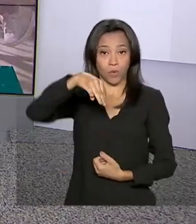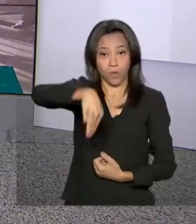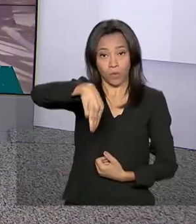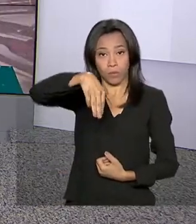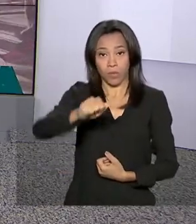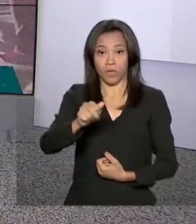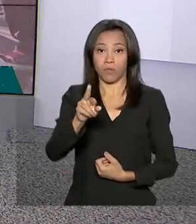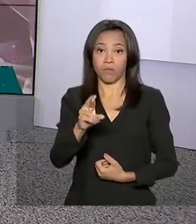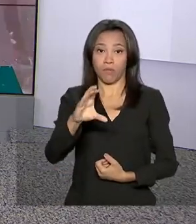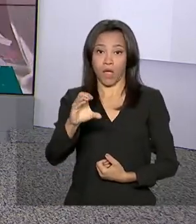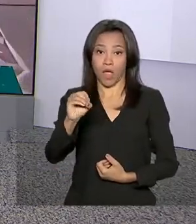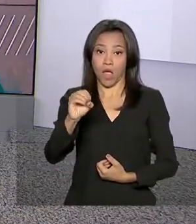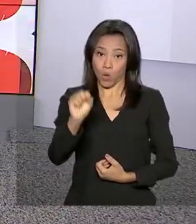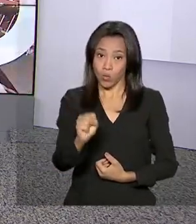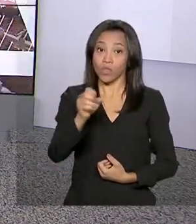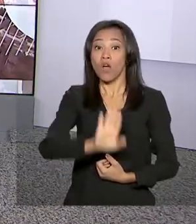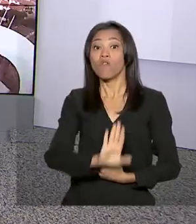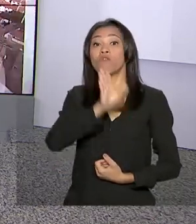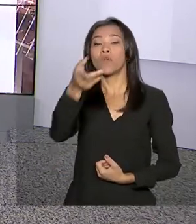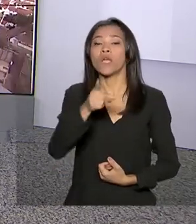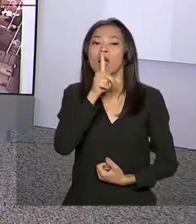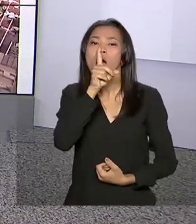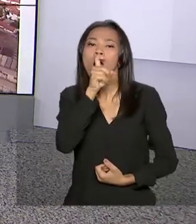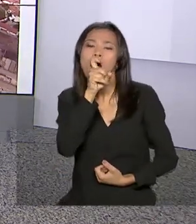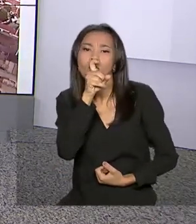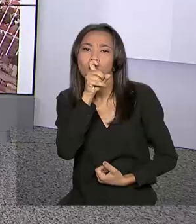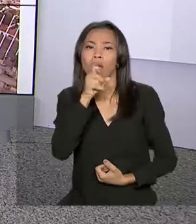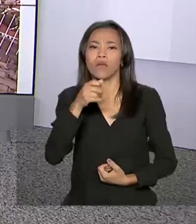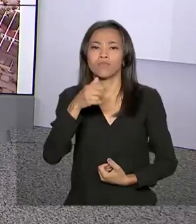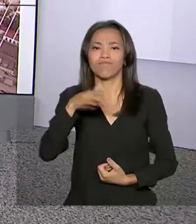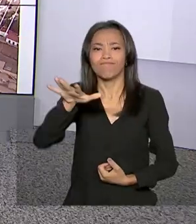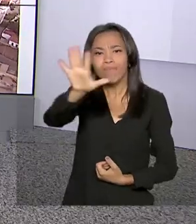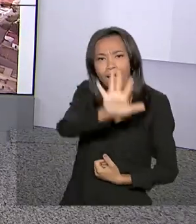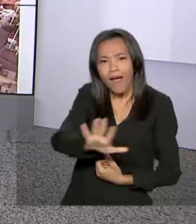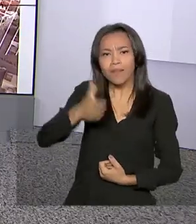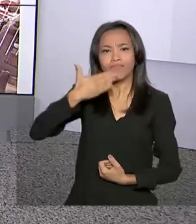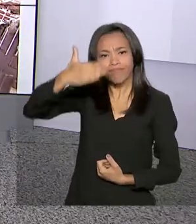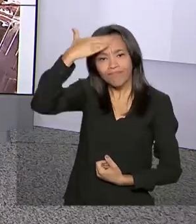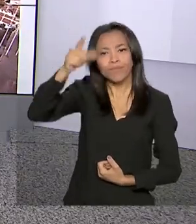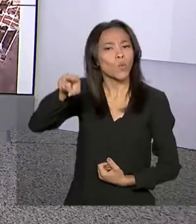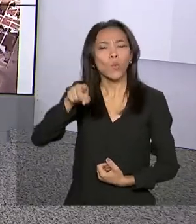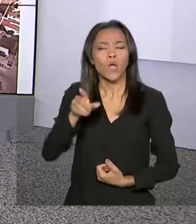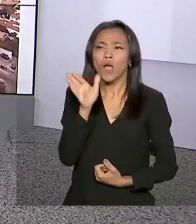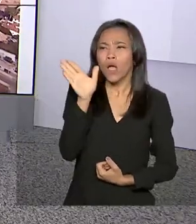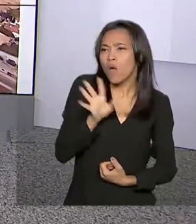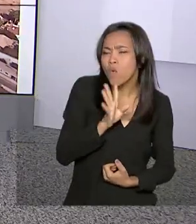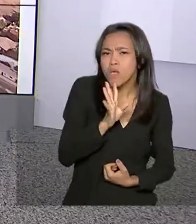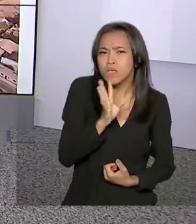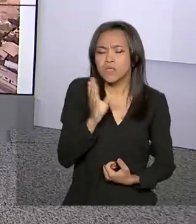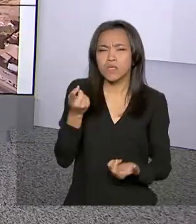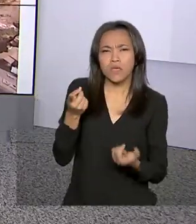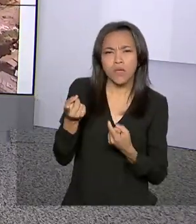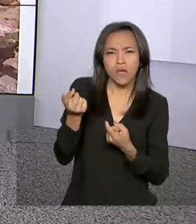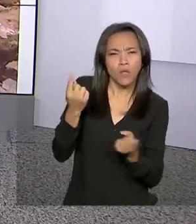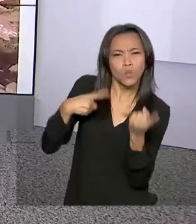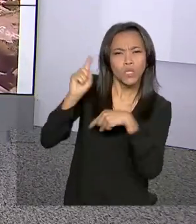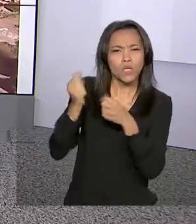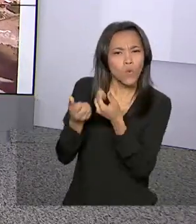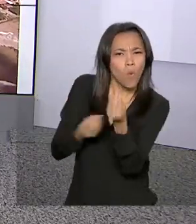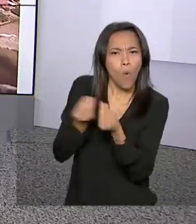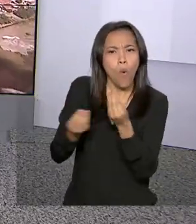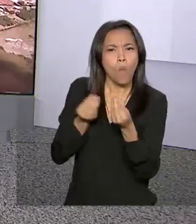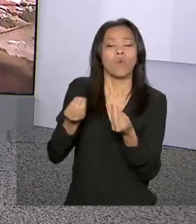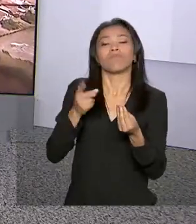está em visita oficial à dubai para conhecer iniciativas de sucesso na área da ciência e inovação a